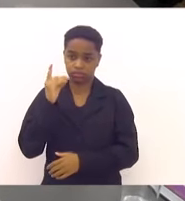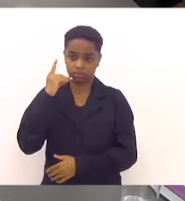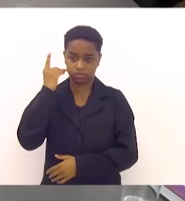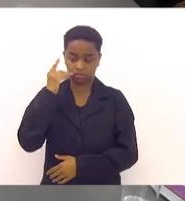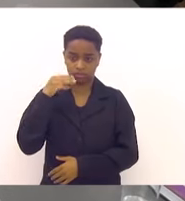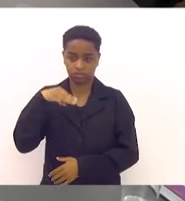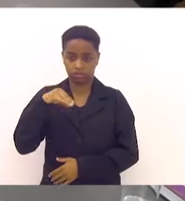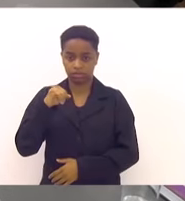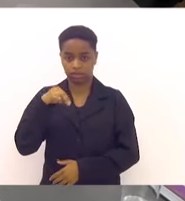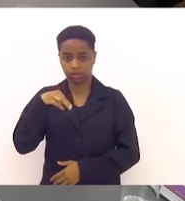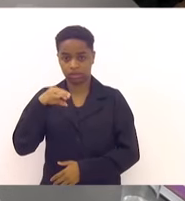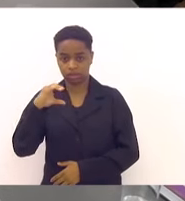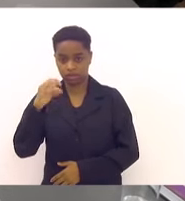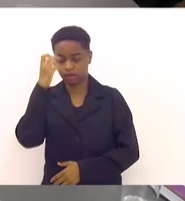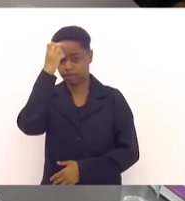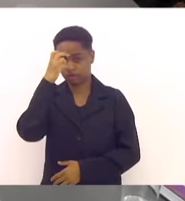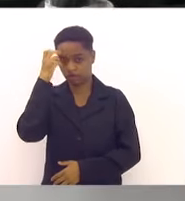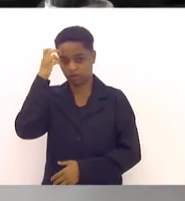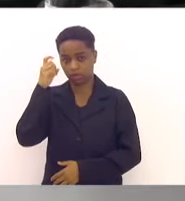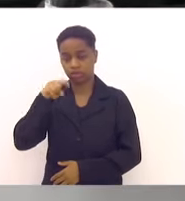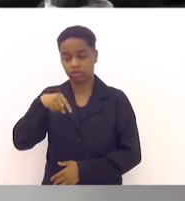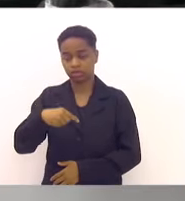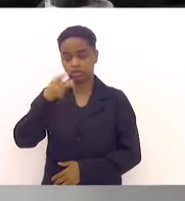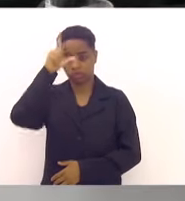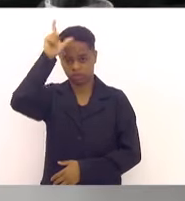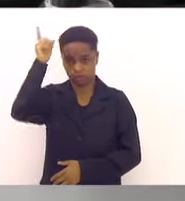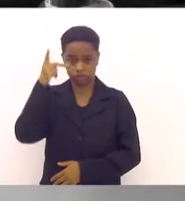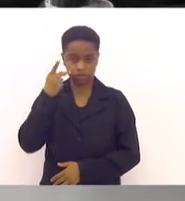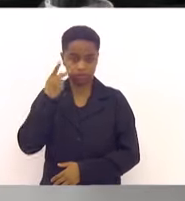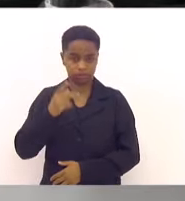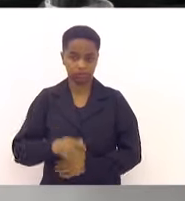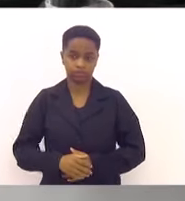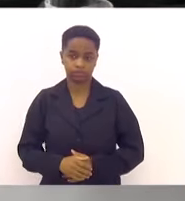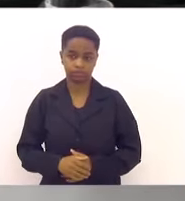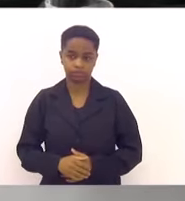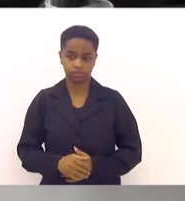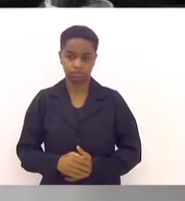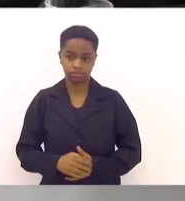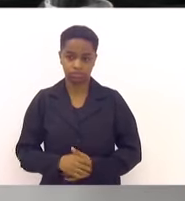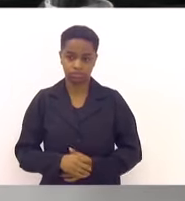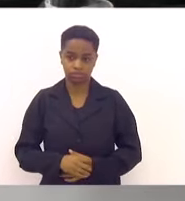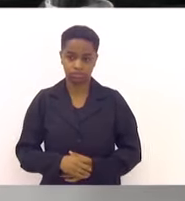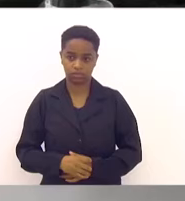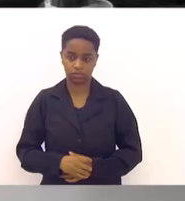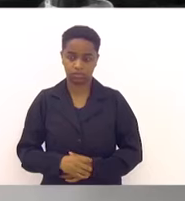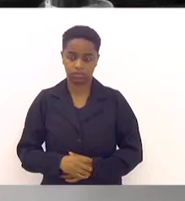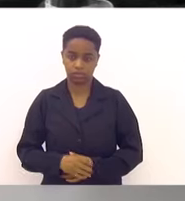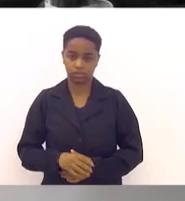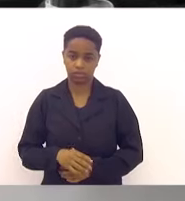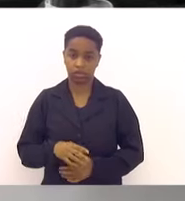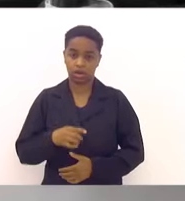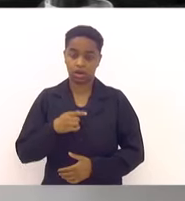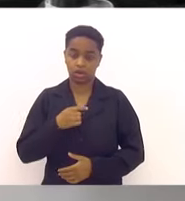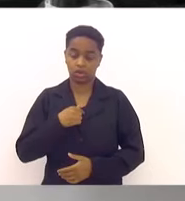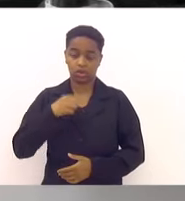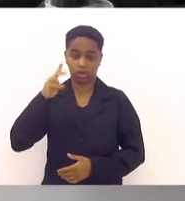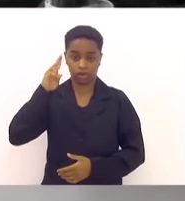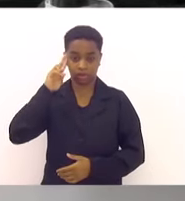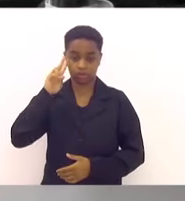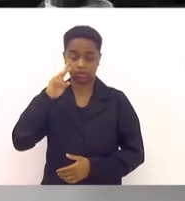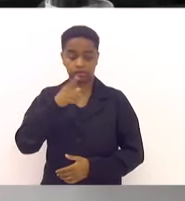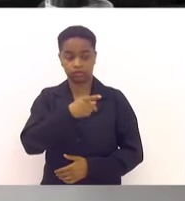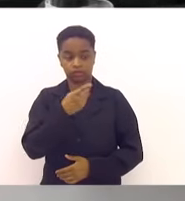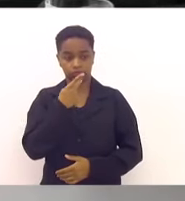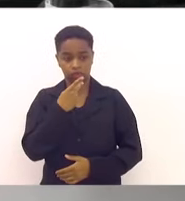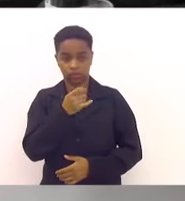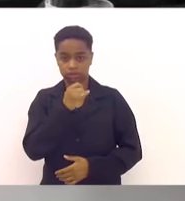Mink, Verônica e deputado Luiz Paulo. Eu, em leis, pegando o vosso exemplo do lixo, eu tomei